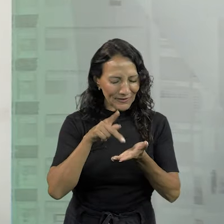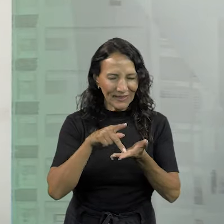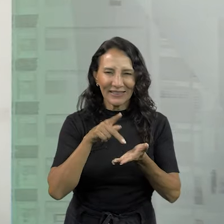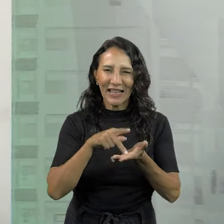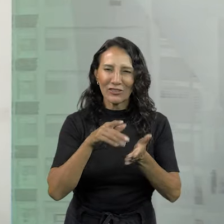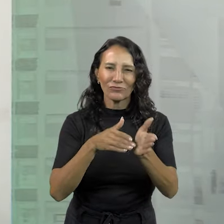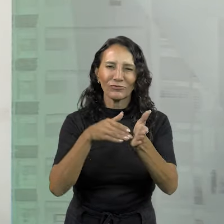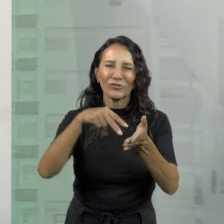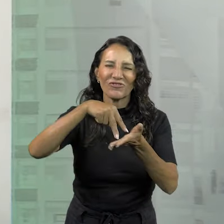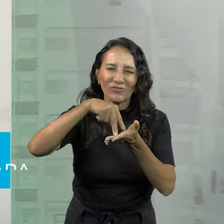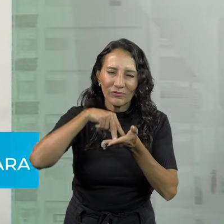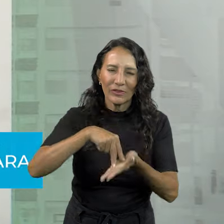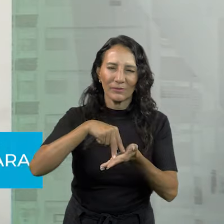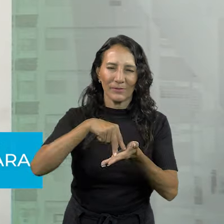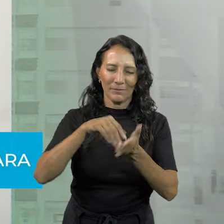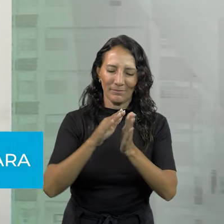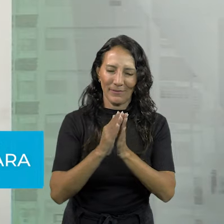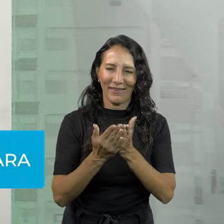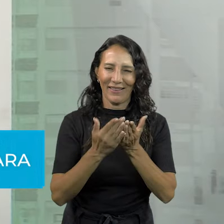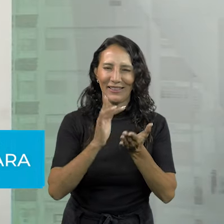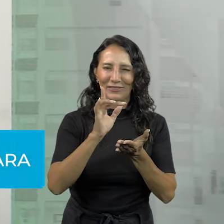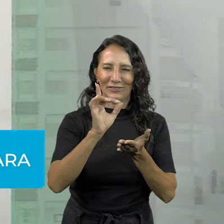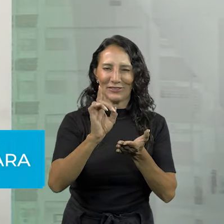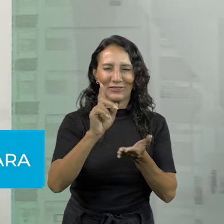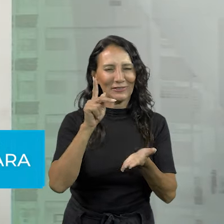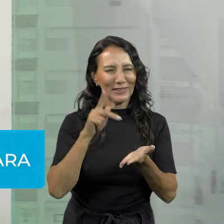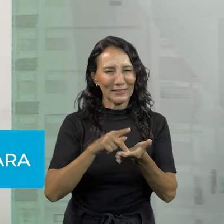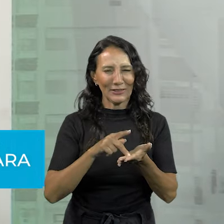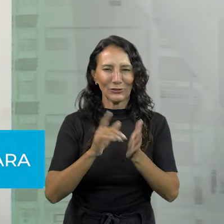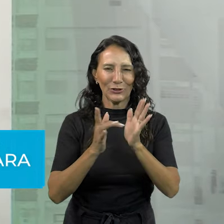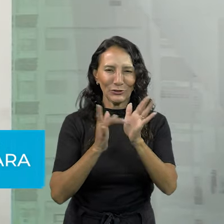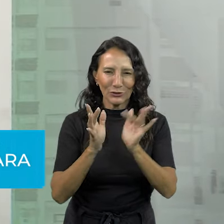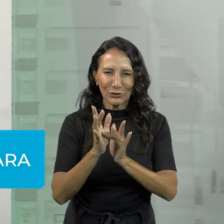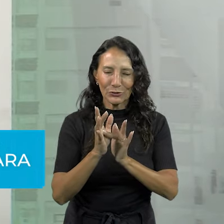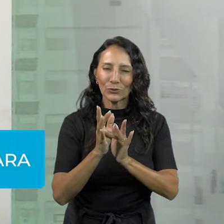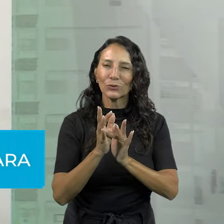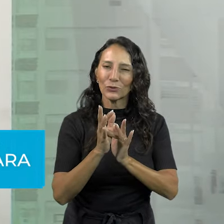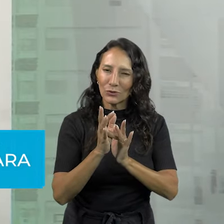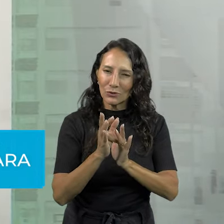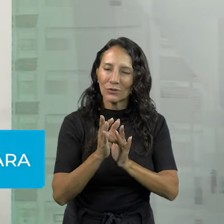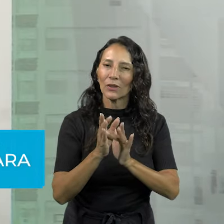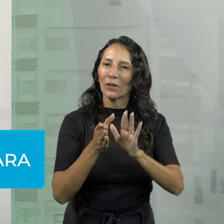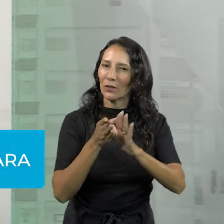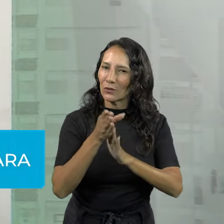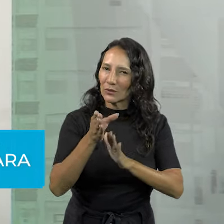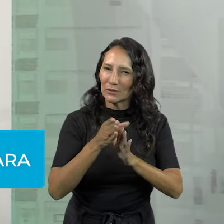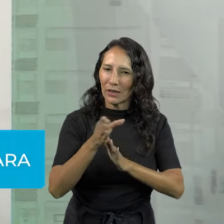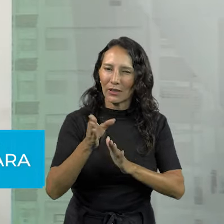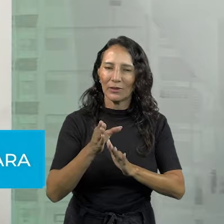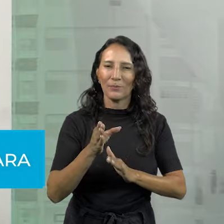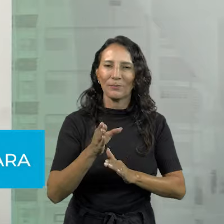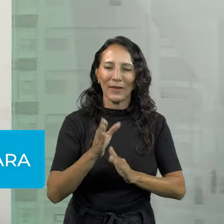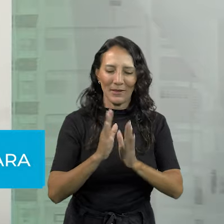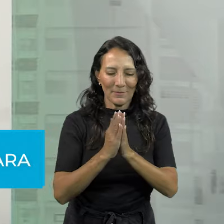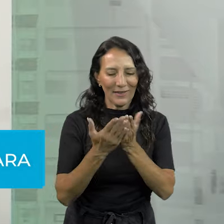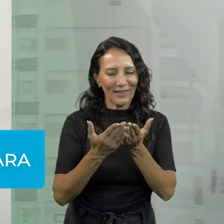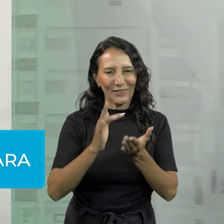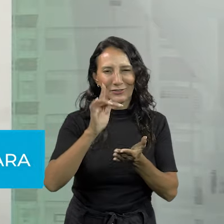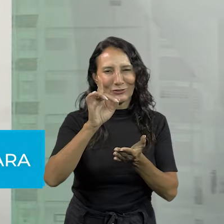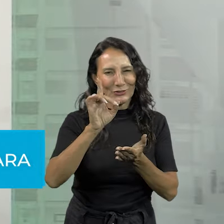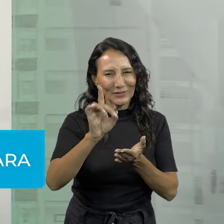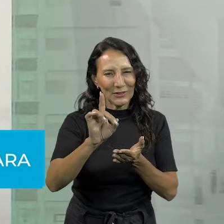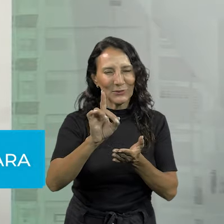Tua palavra é a verdade Jesus disse, santifica-os na verdade A Tua palavra é a verdade